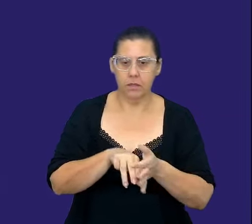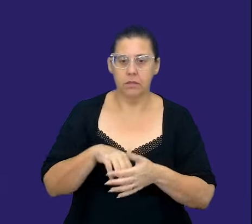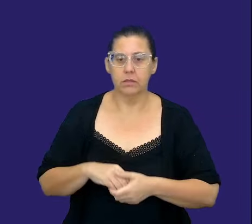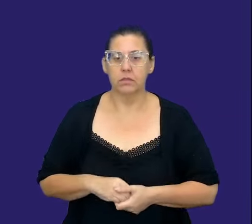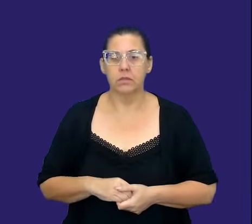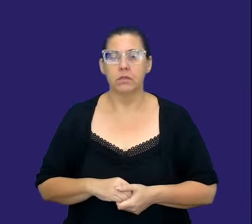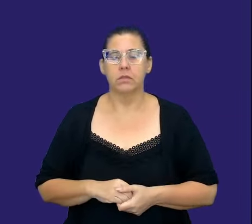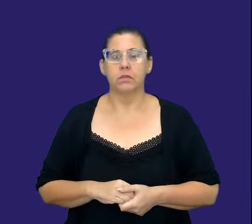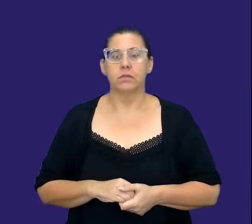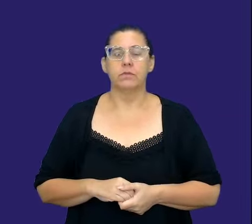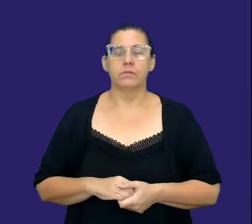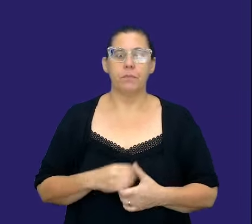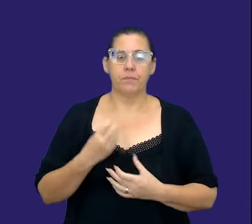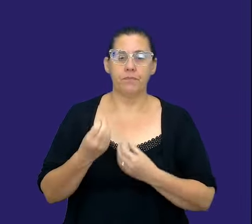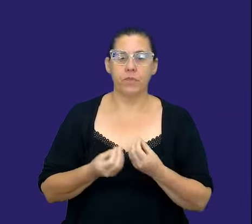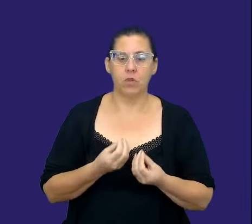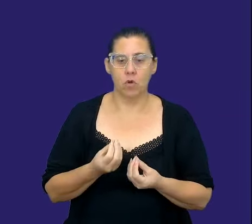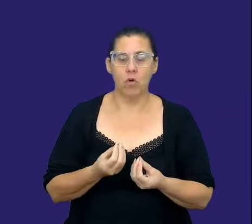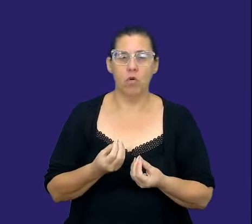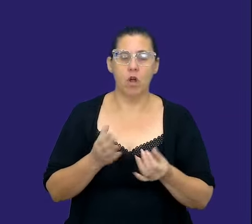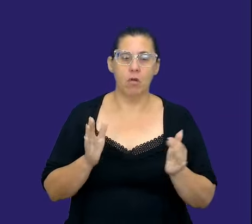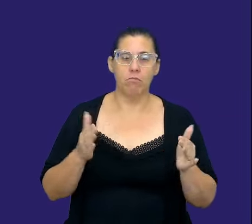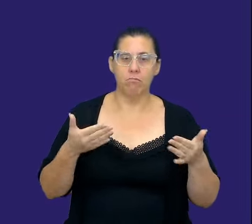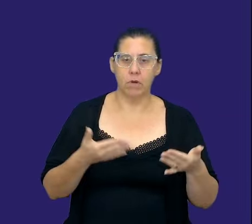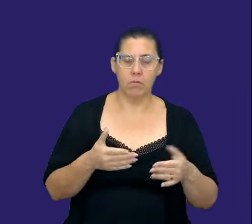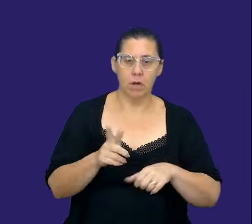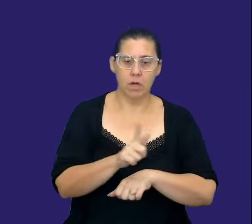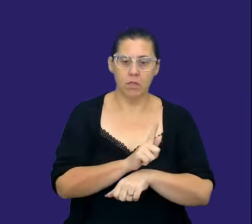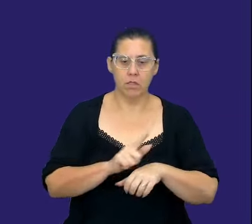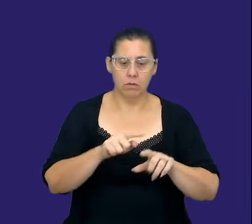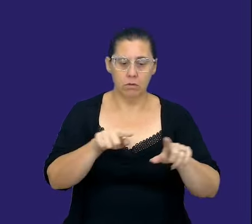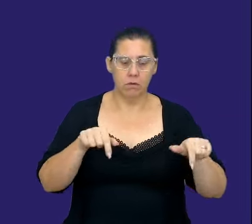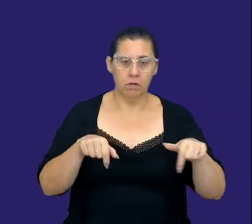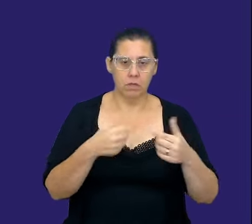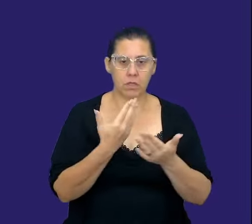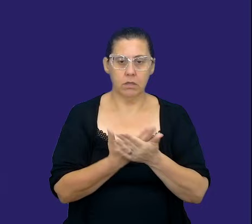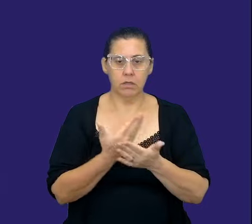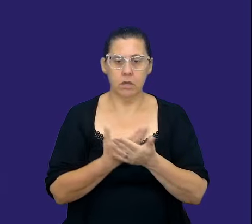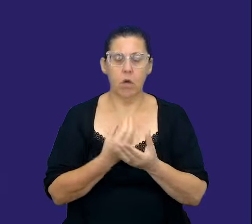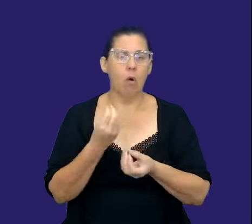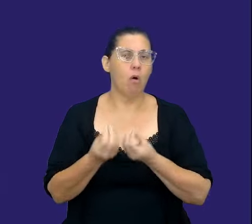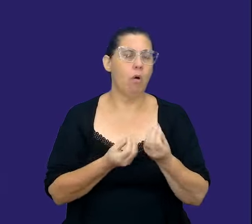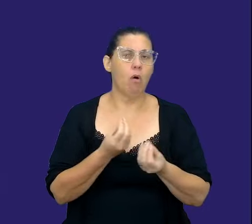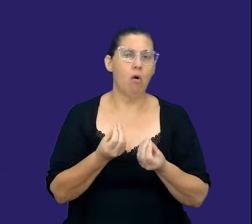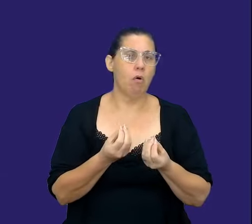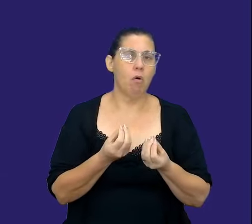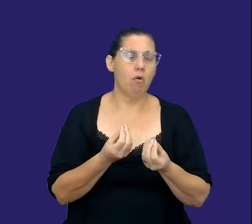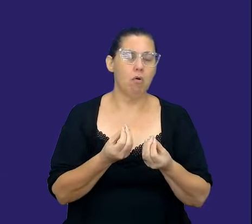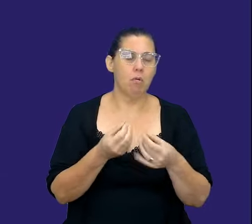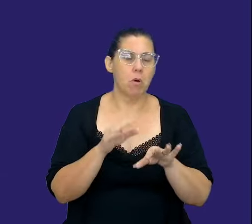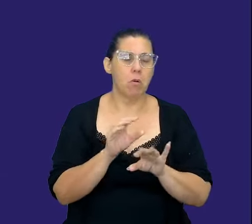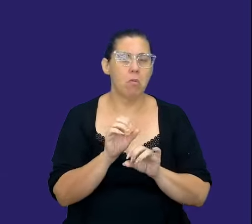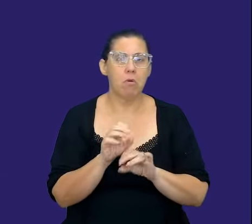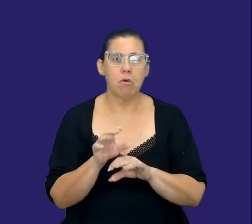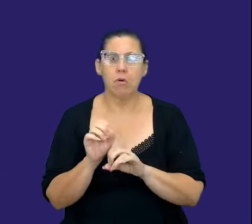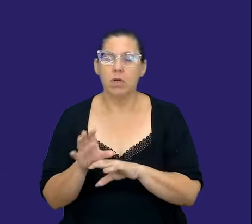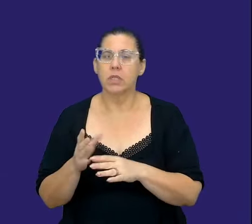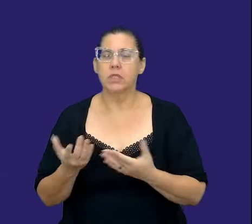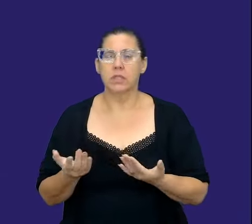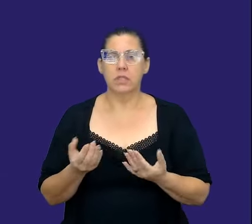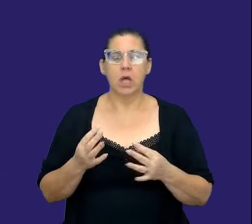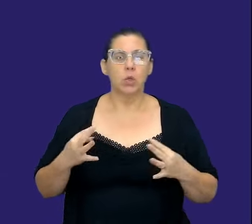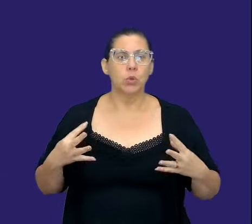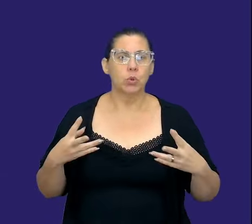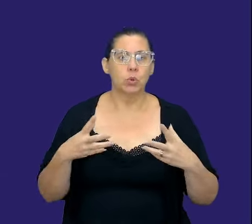metodologias ativas, né? Como foco na organização da gestão de sala de aula. Então, como trabalhar todo esse conhecimento que a gente viu aqui,